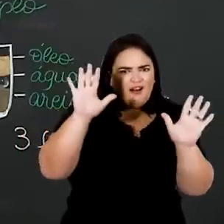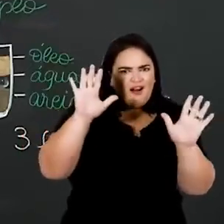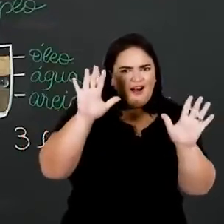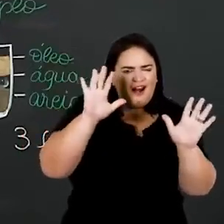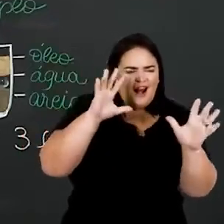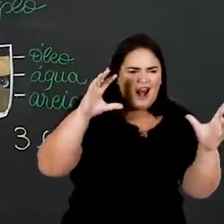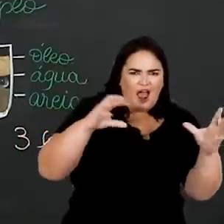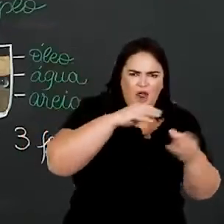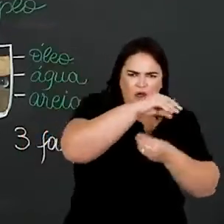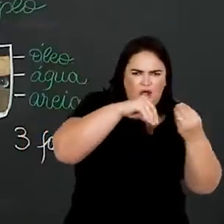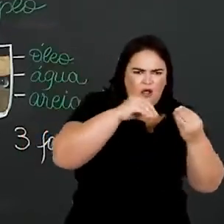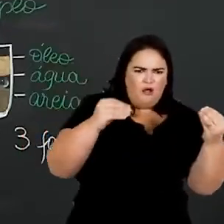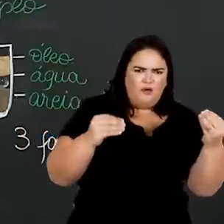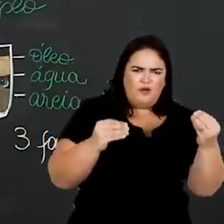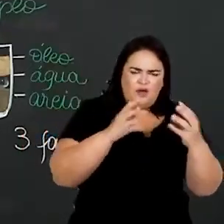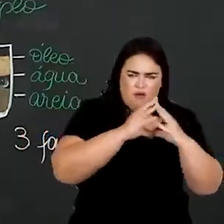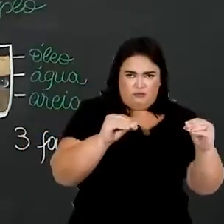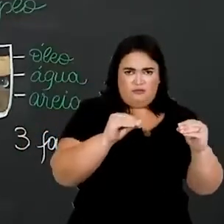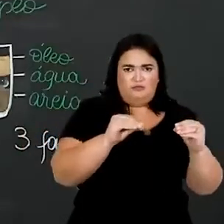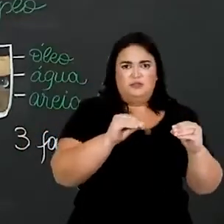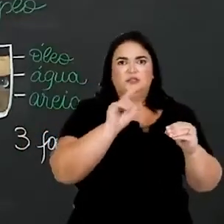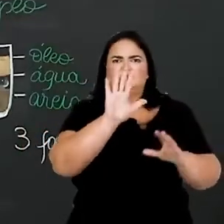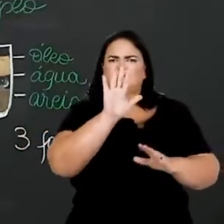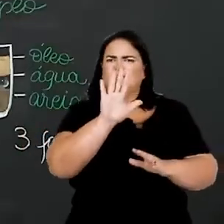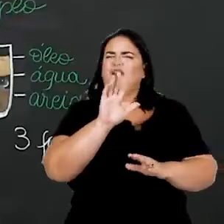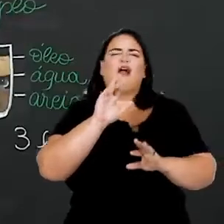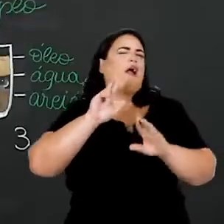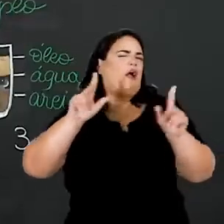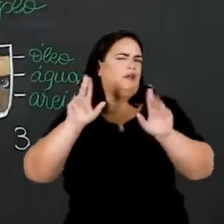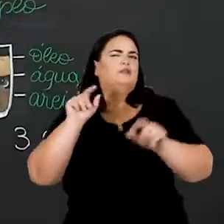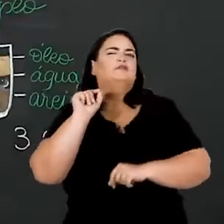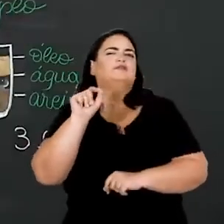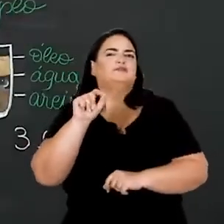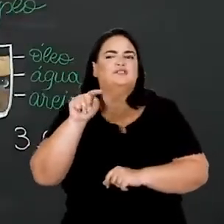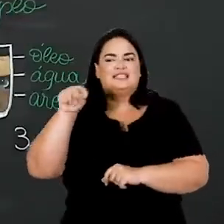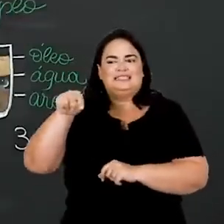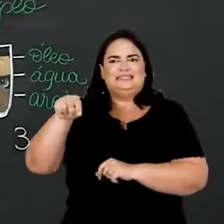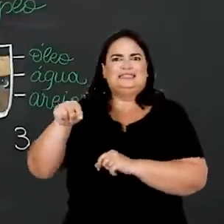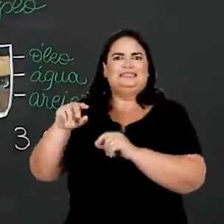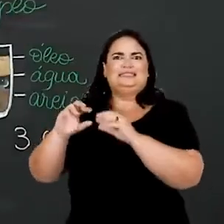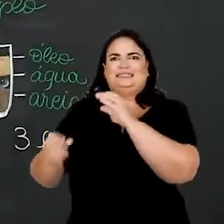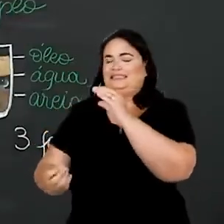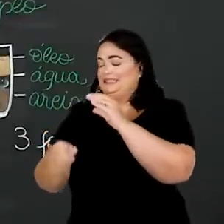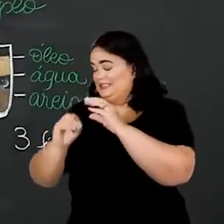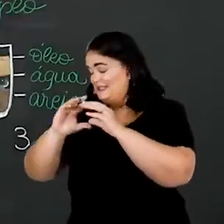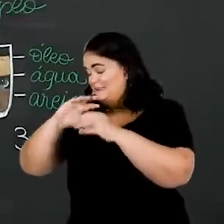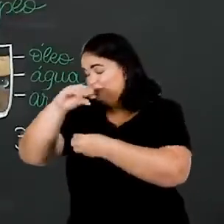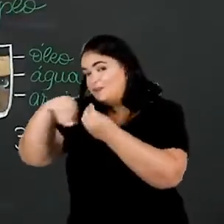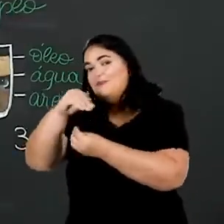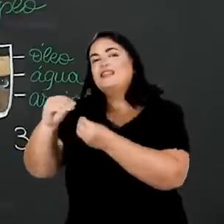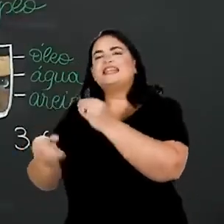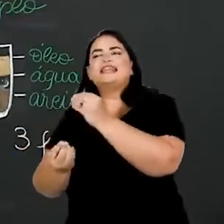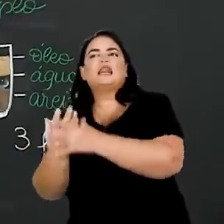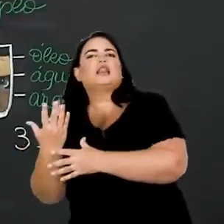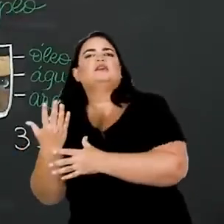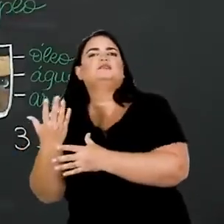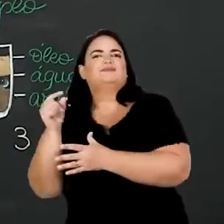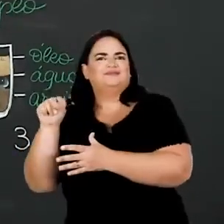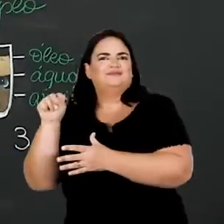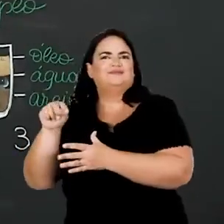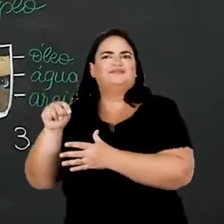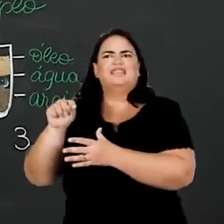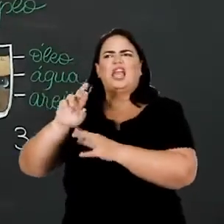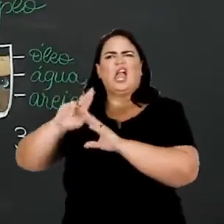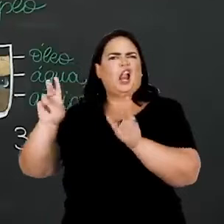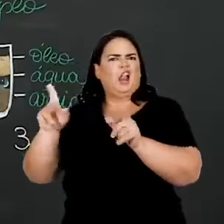homogênea? E veja a diferença de uma mistura heterogênea. Hétero significa